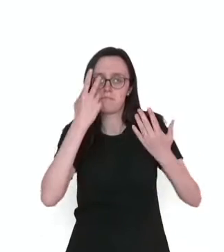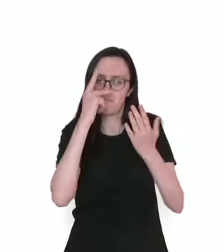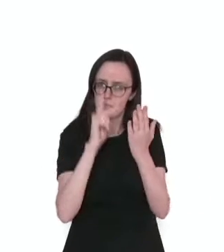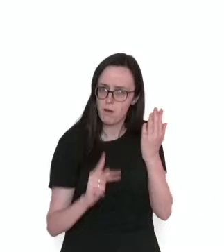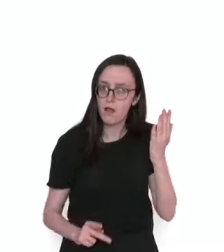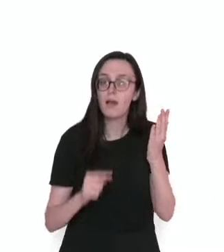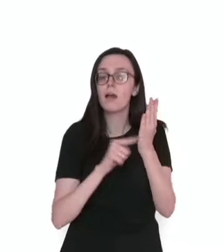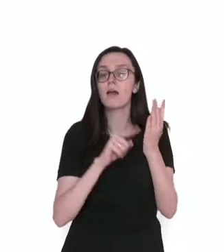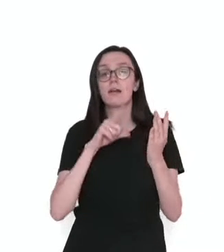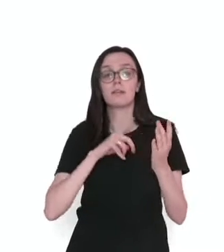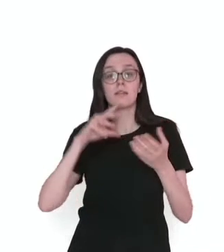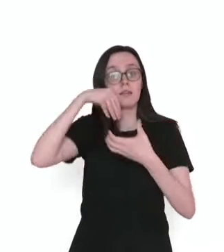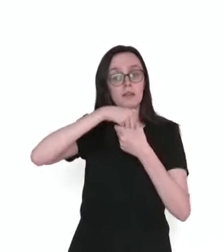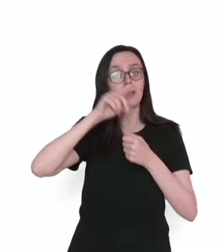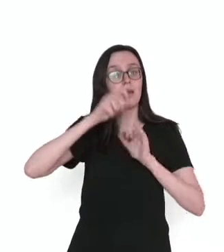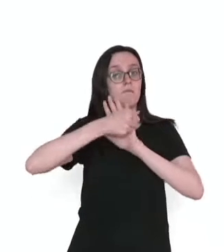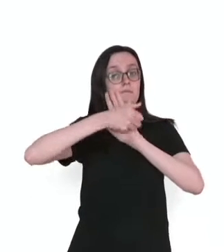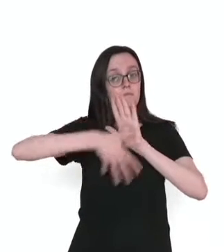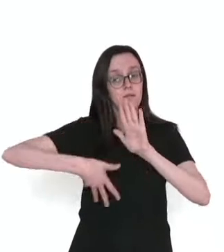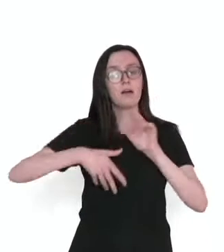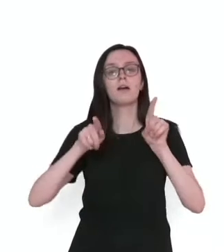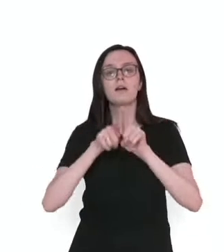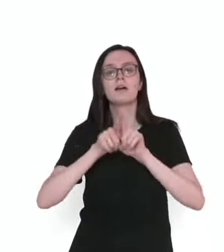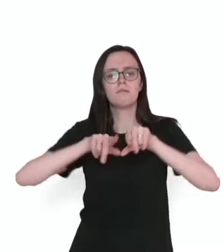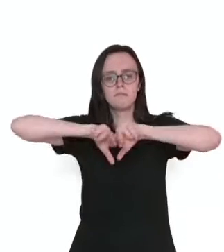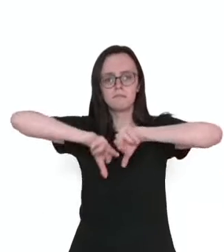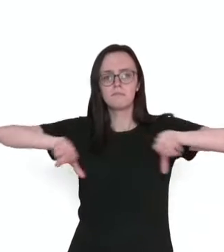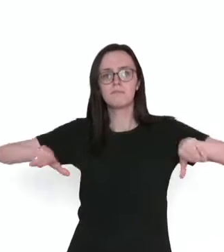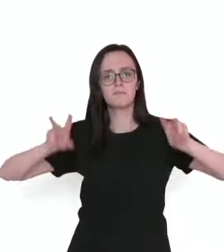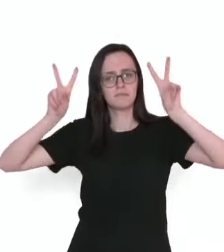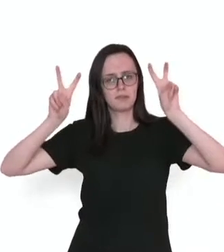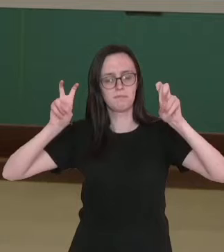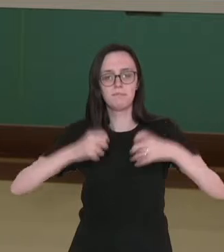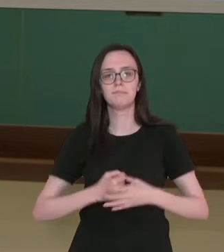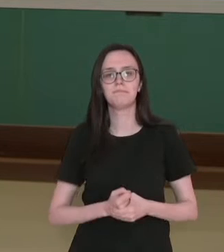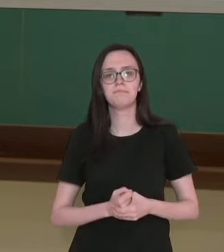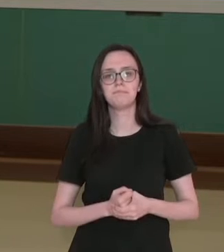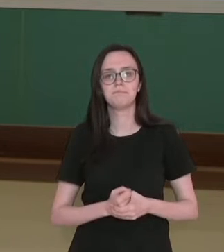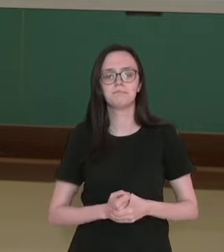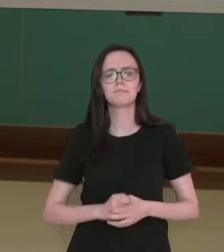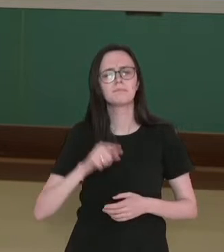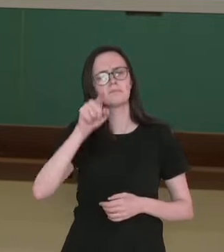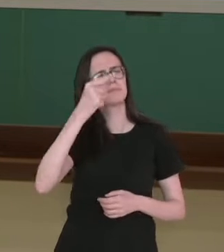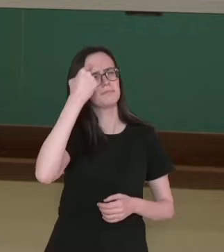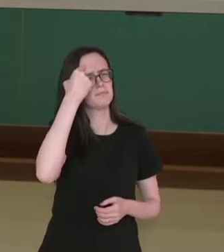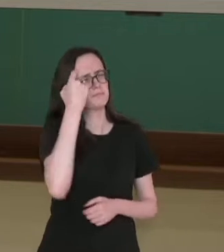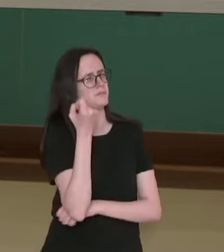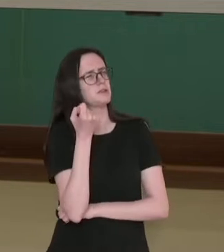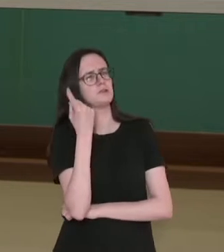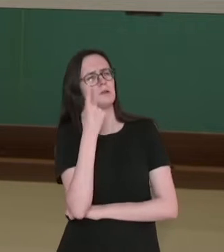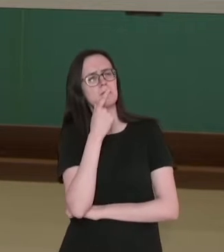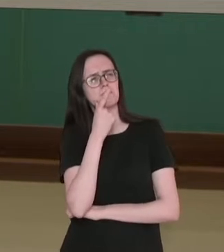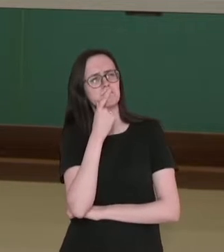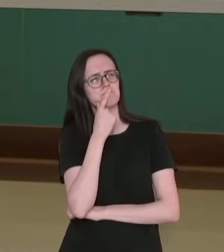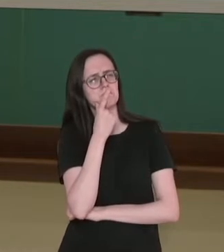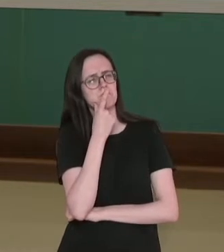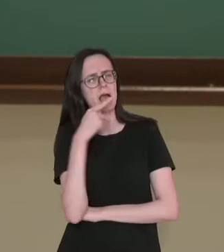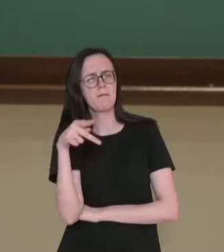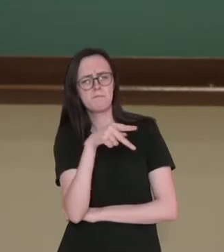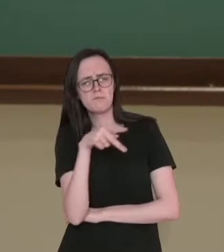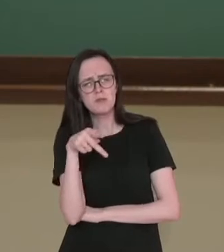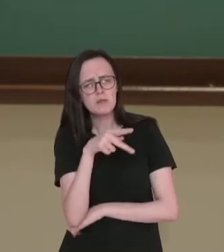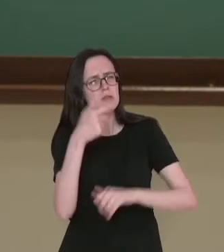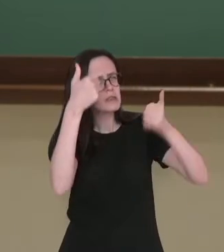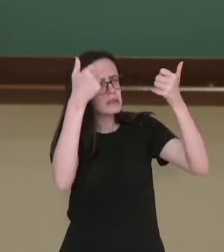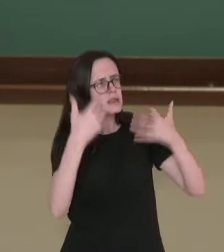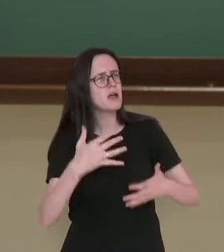de linguagem e pode apresentar os mais variados temas. Aí você deve estar se perguntando, nossa, a professora falou